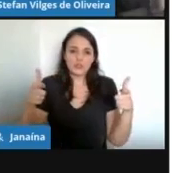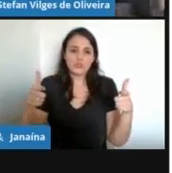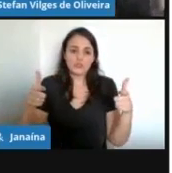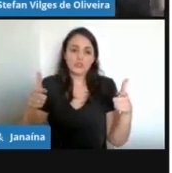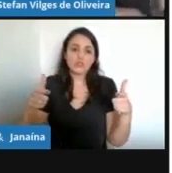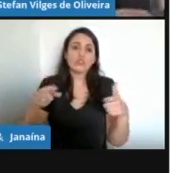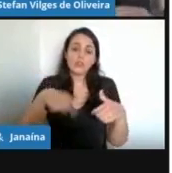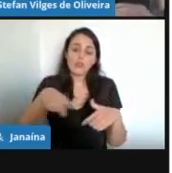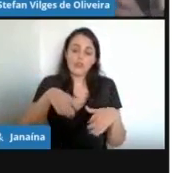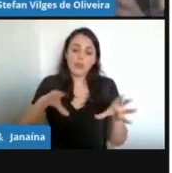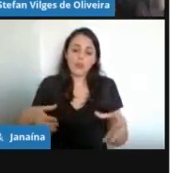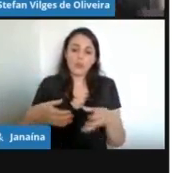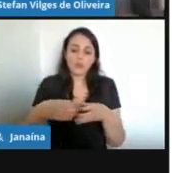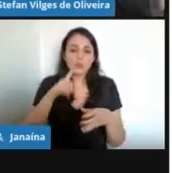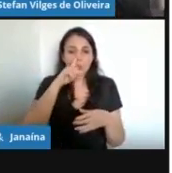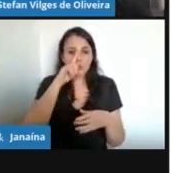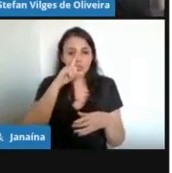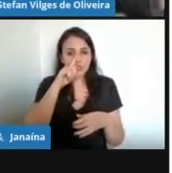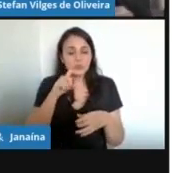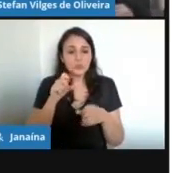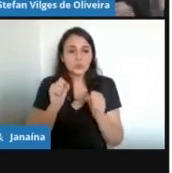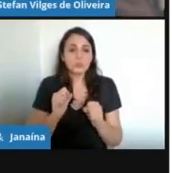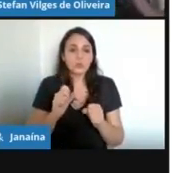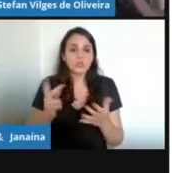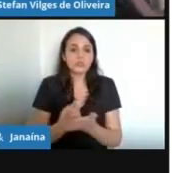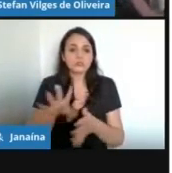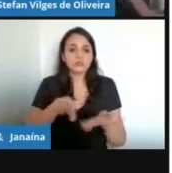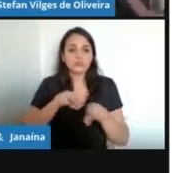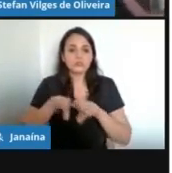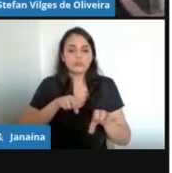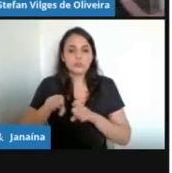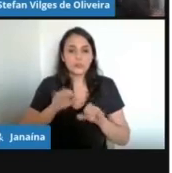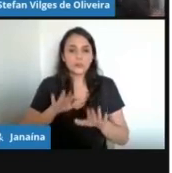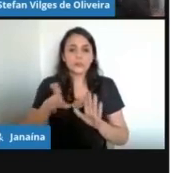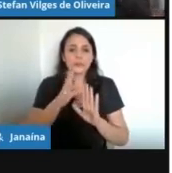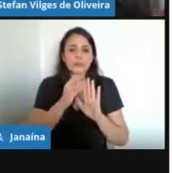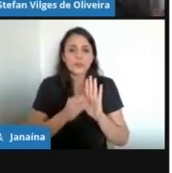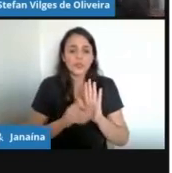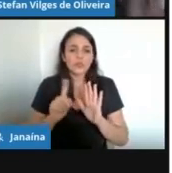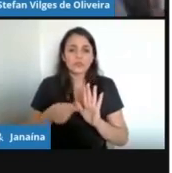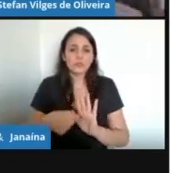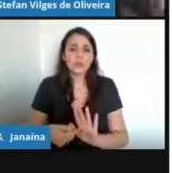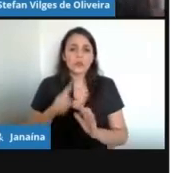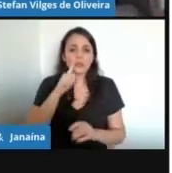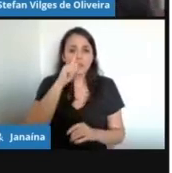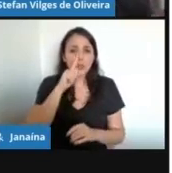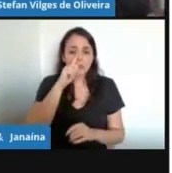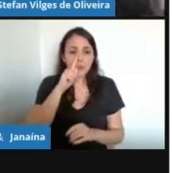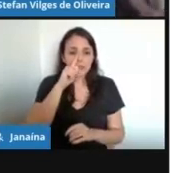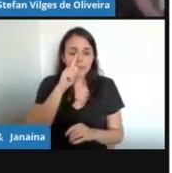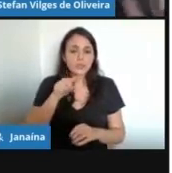maior vulnerabilidade. Nesse sentido, os dados epidemiológicos não mostram um risco epidemiológico, né, para